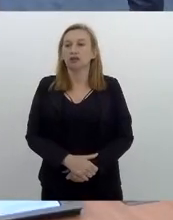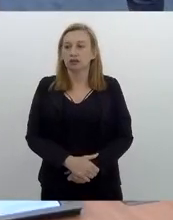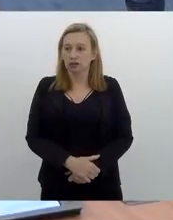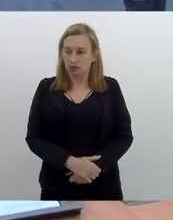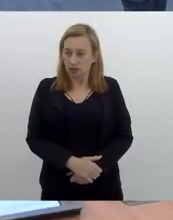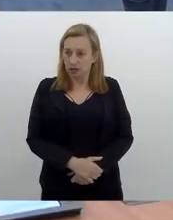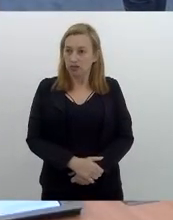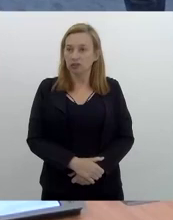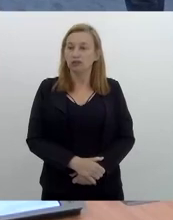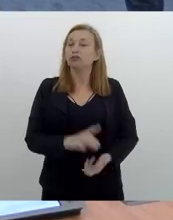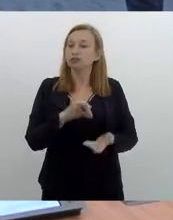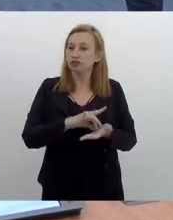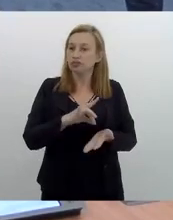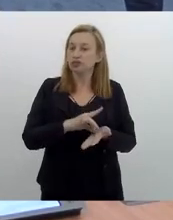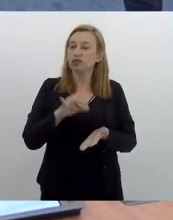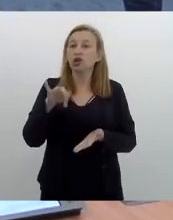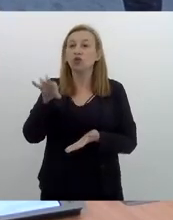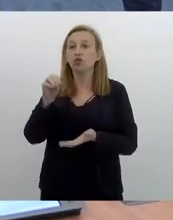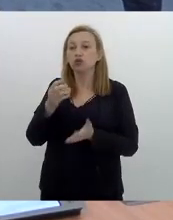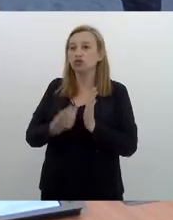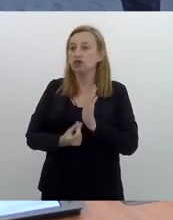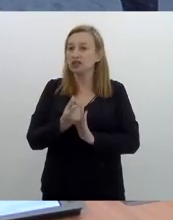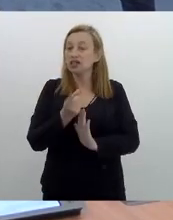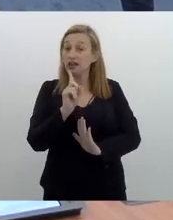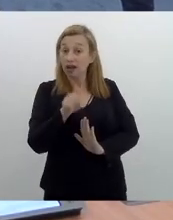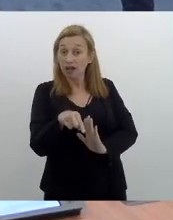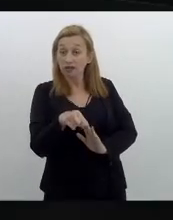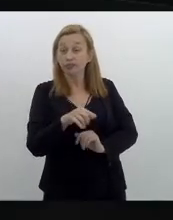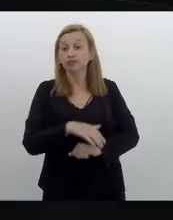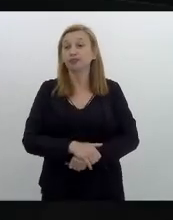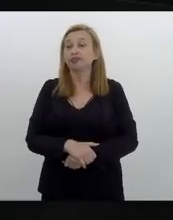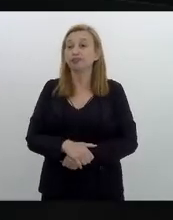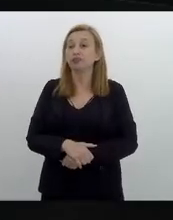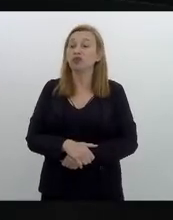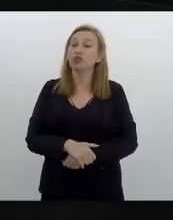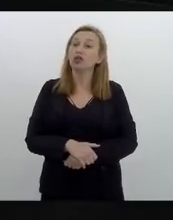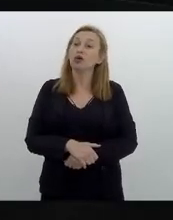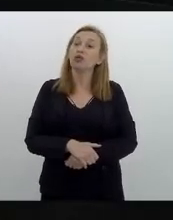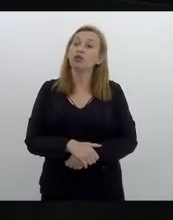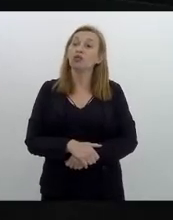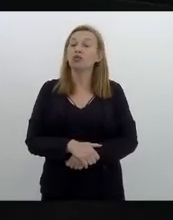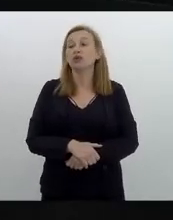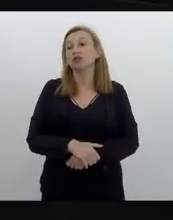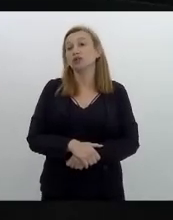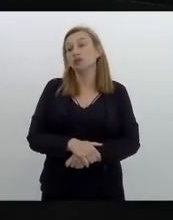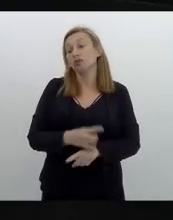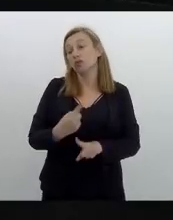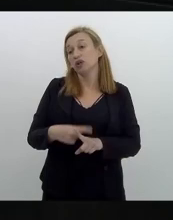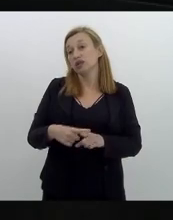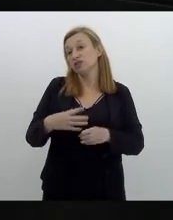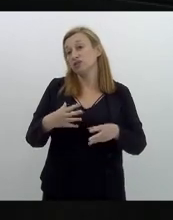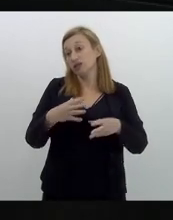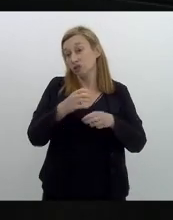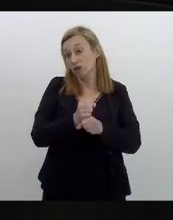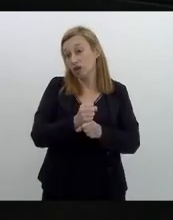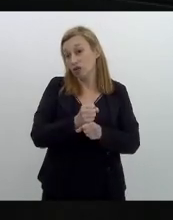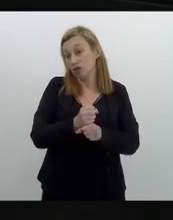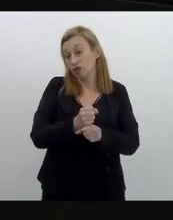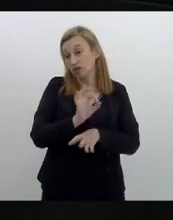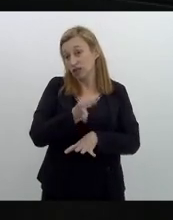Na verdade é um fundo Financeiro Porque se nós fizermos O calculatorial Ele é deficitário